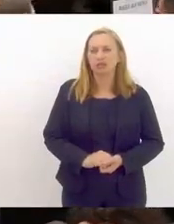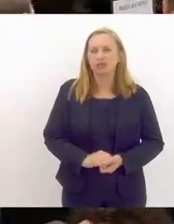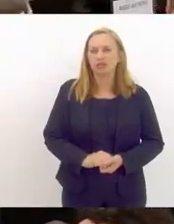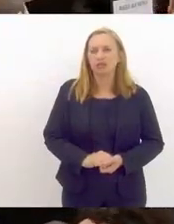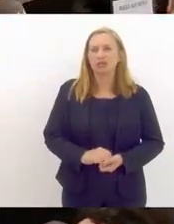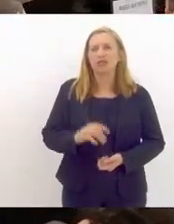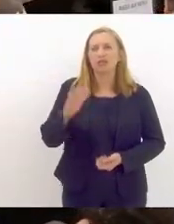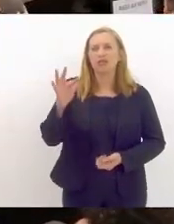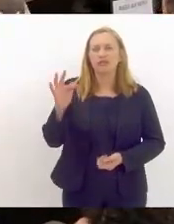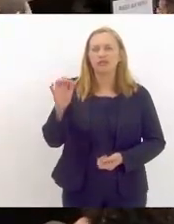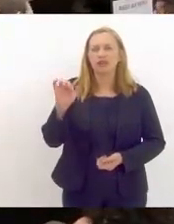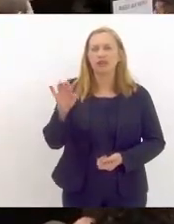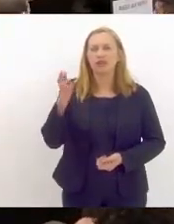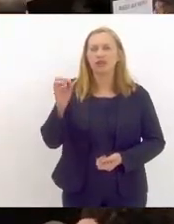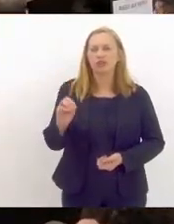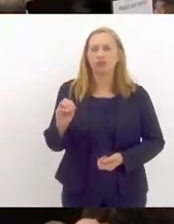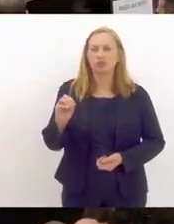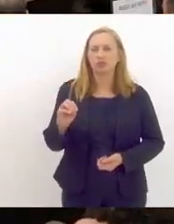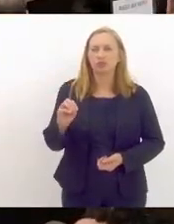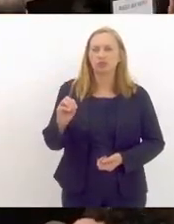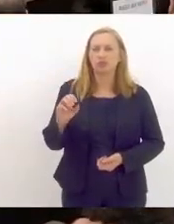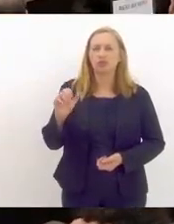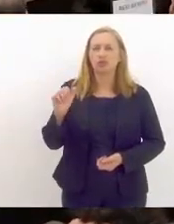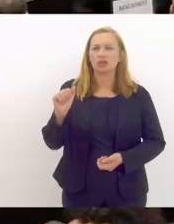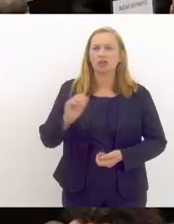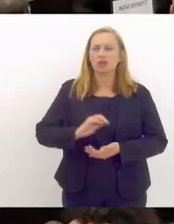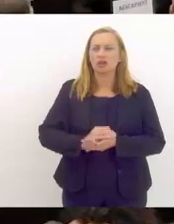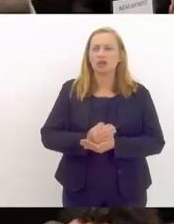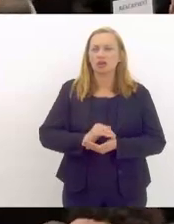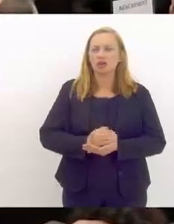Fernando Jordão, Angra dos Reis.